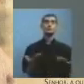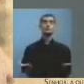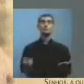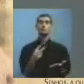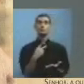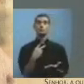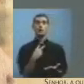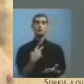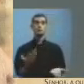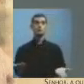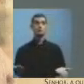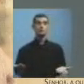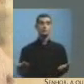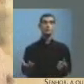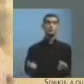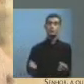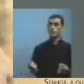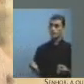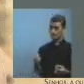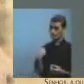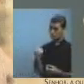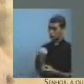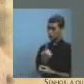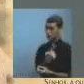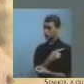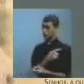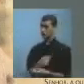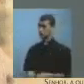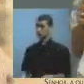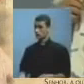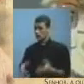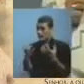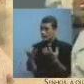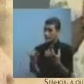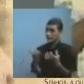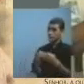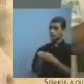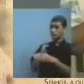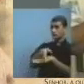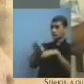gente quer ganhar, a gente tem que eliminar alguém. Gente, essa ideia é inferno puro.